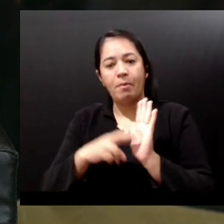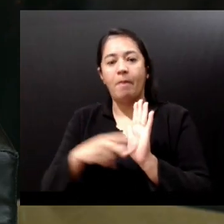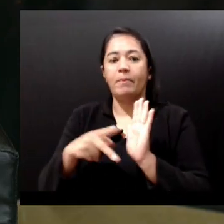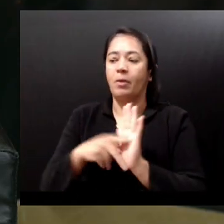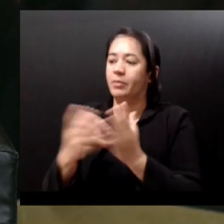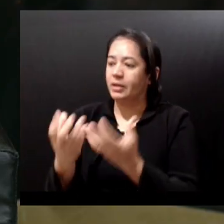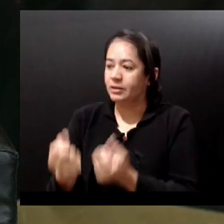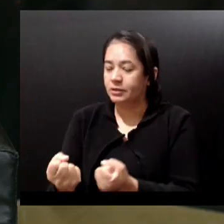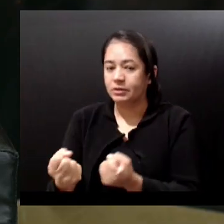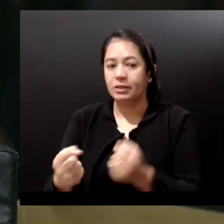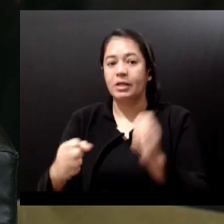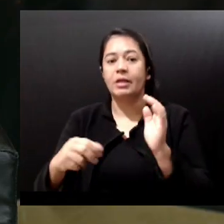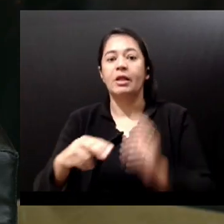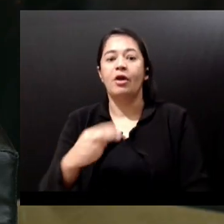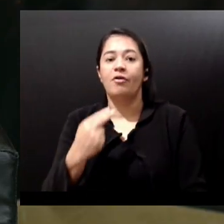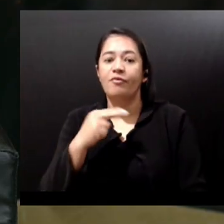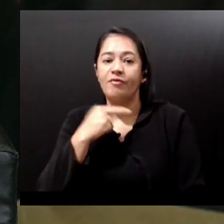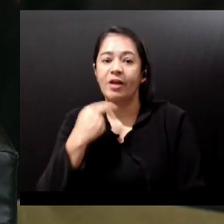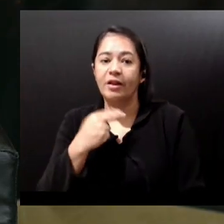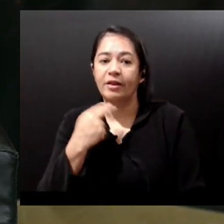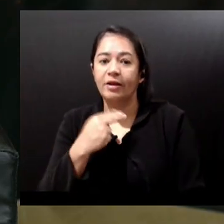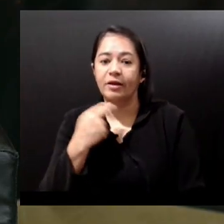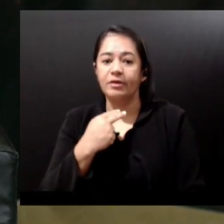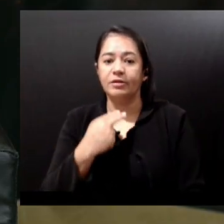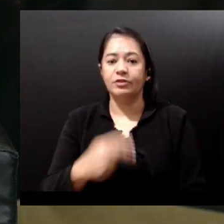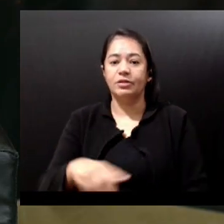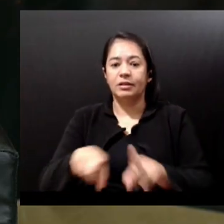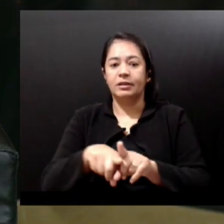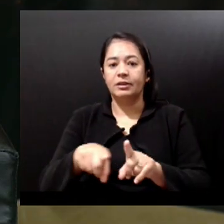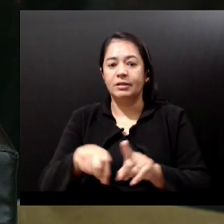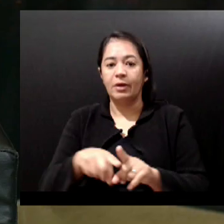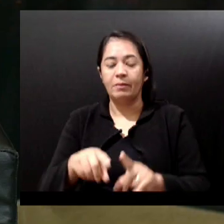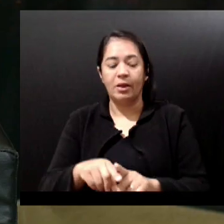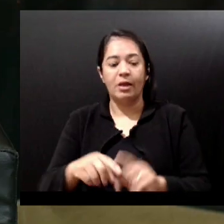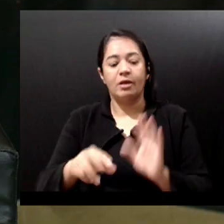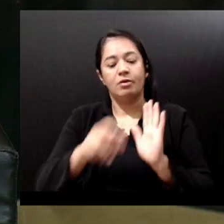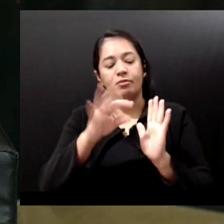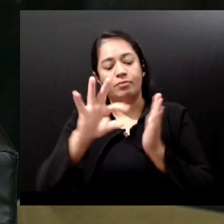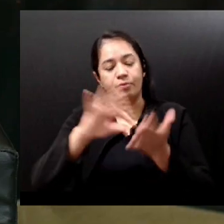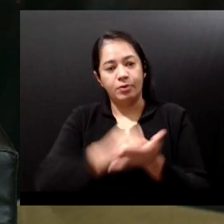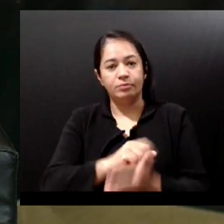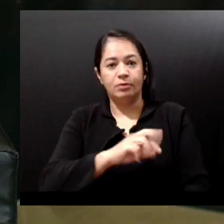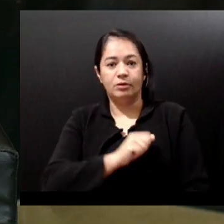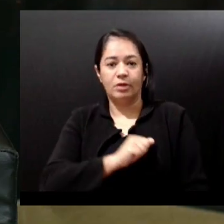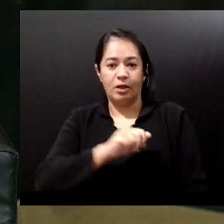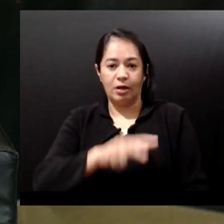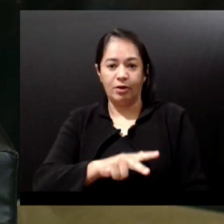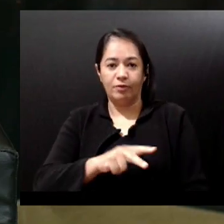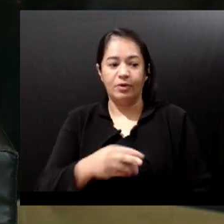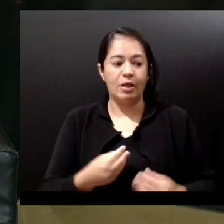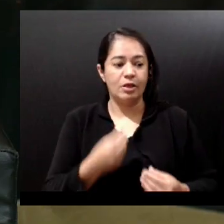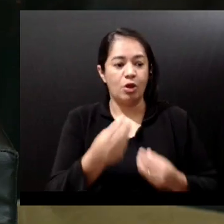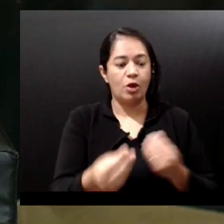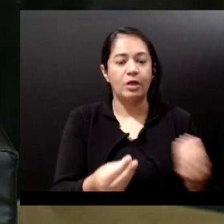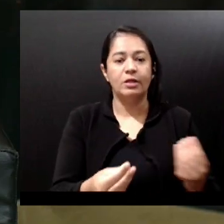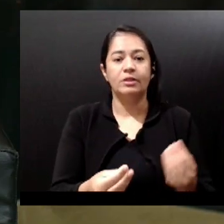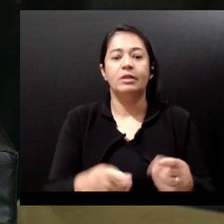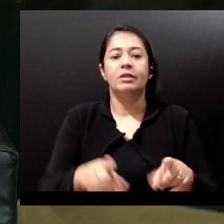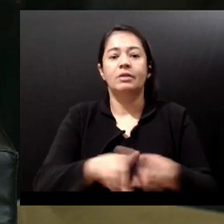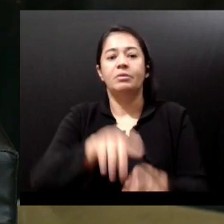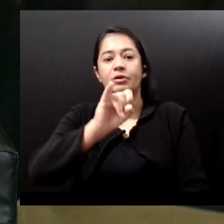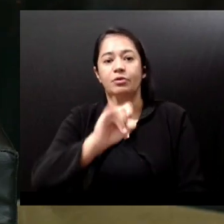e registro na Anvisa, e prevê ainda campanhas de incentivo à doação e isenção do ICMS nas